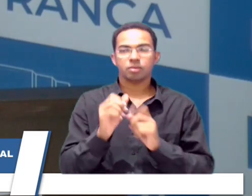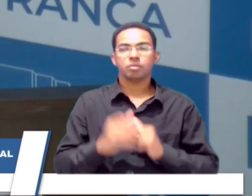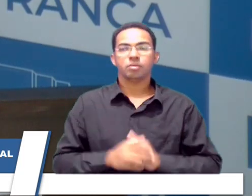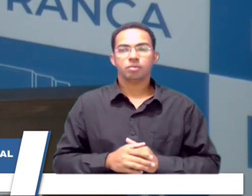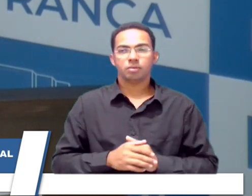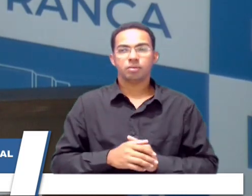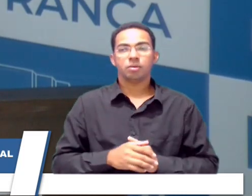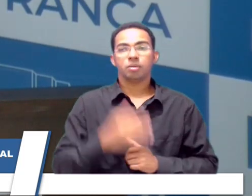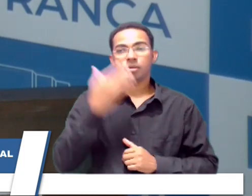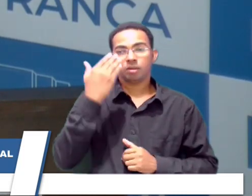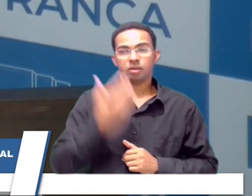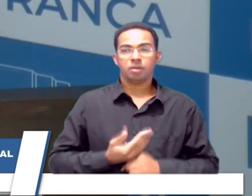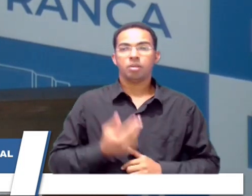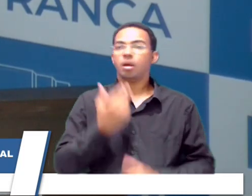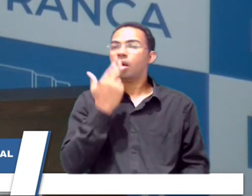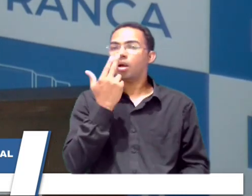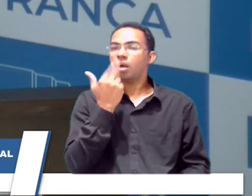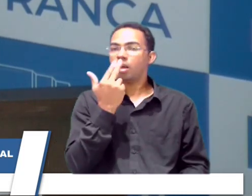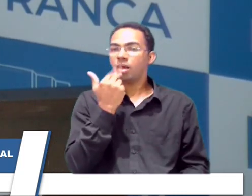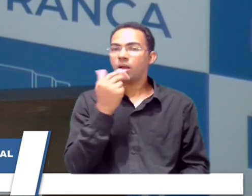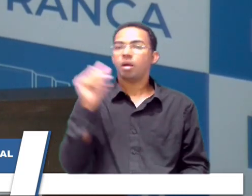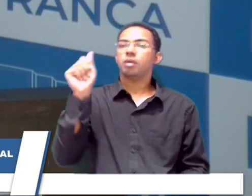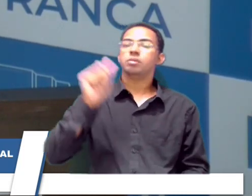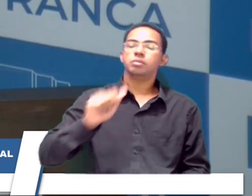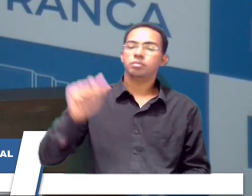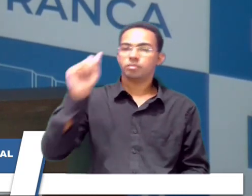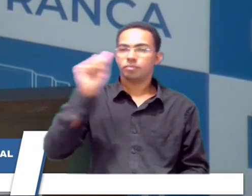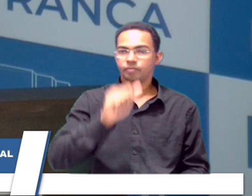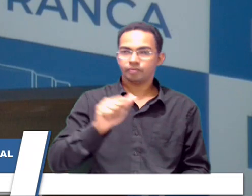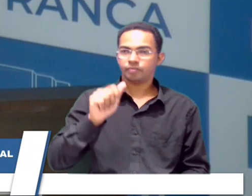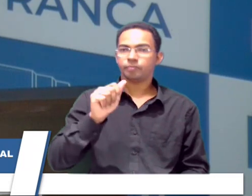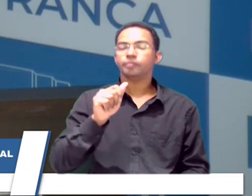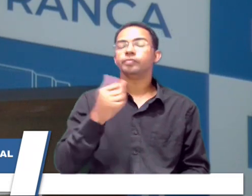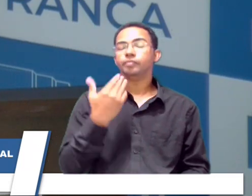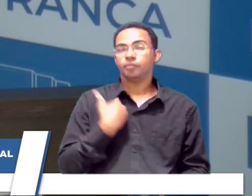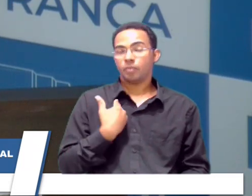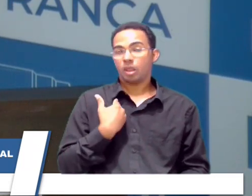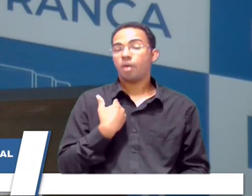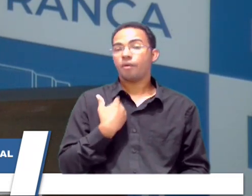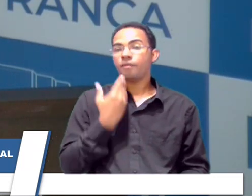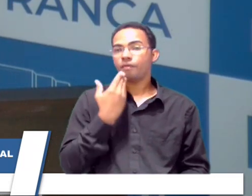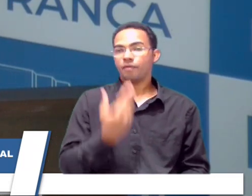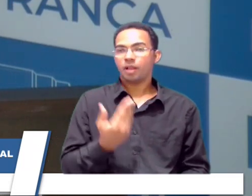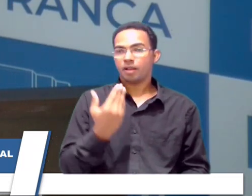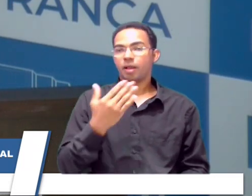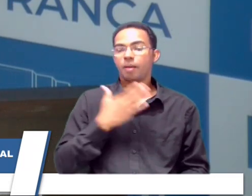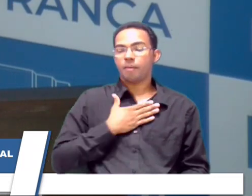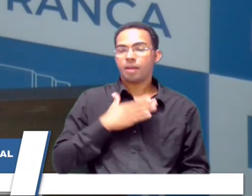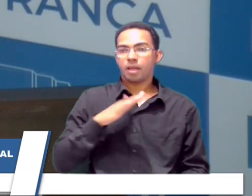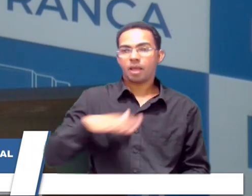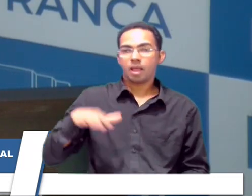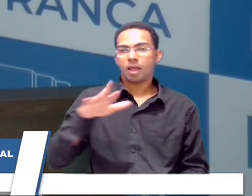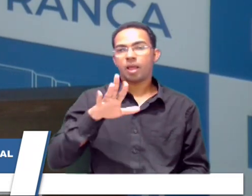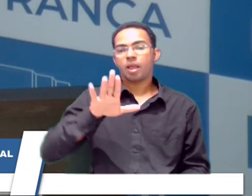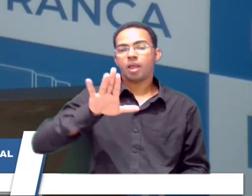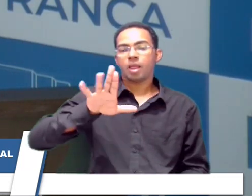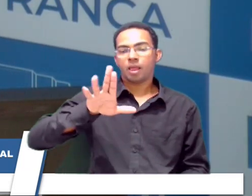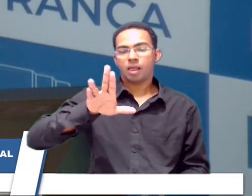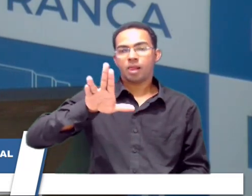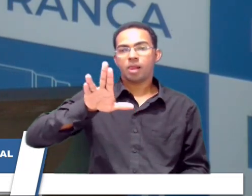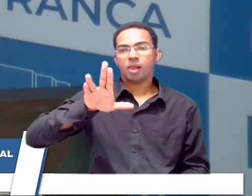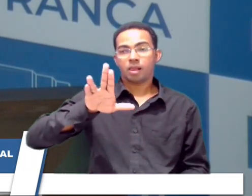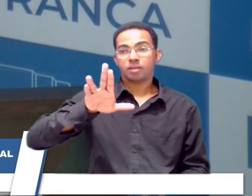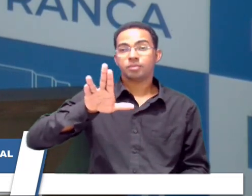Eu sou a nutricionista, né, da associação, e falando um pouquinho aí da minha área, né, com a cannabis, eu